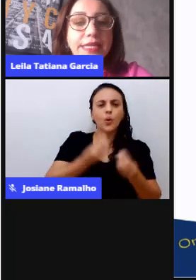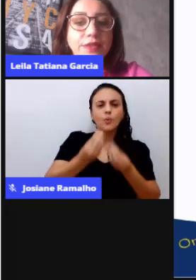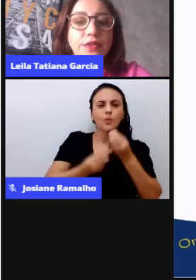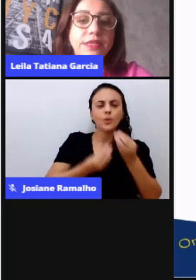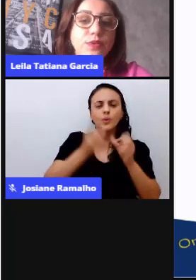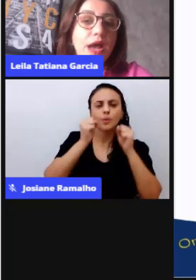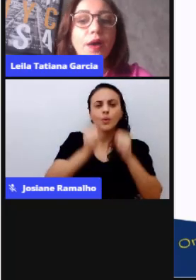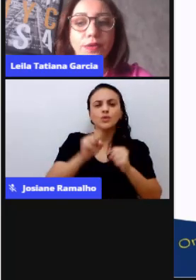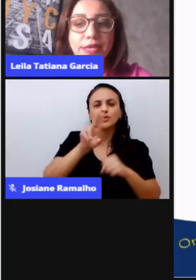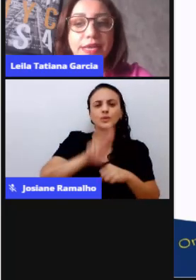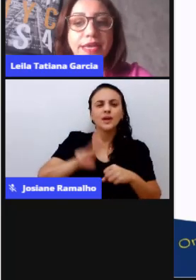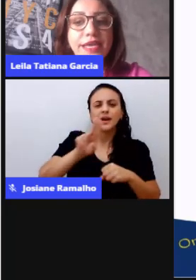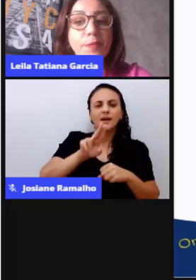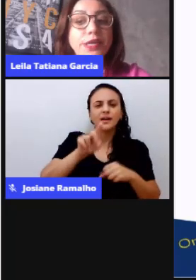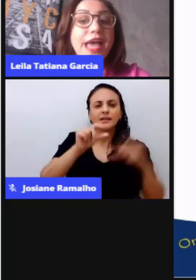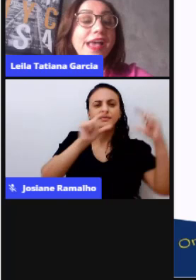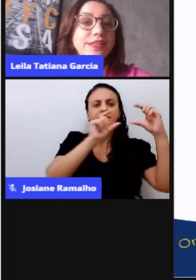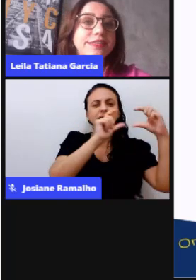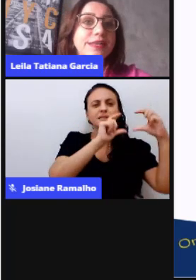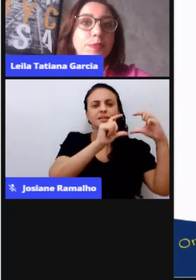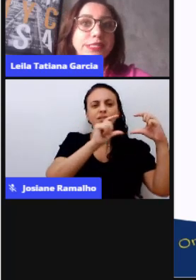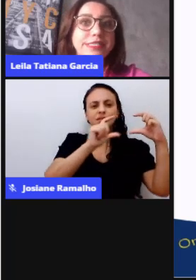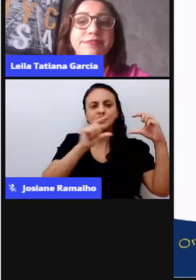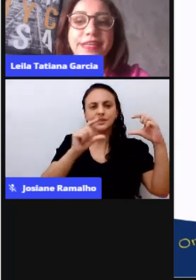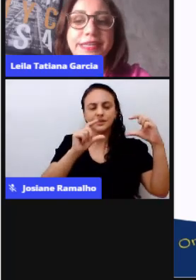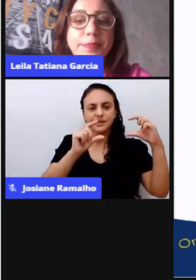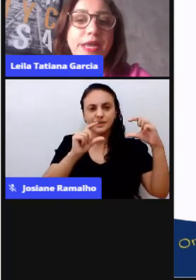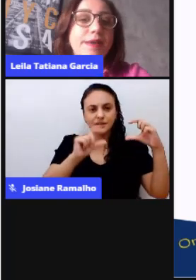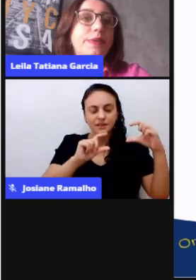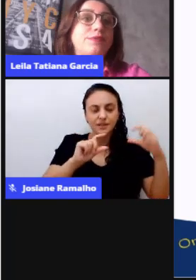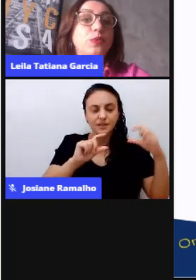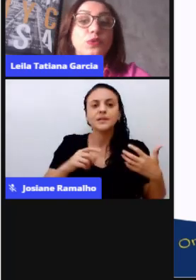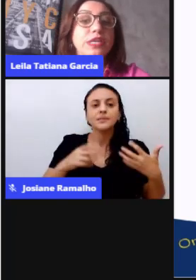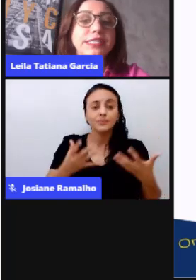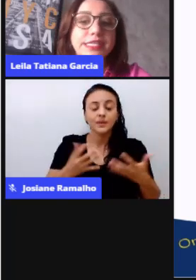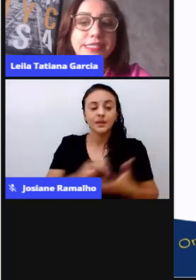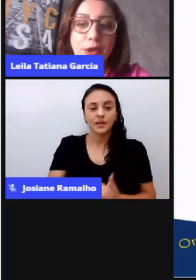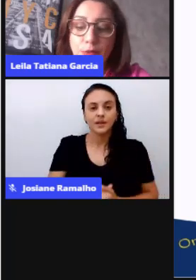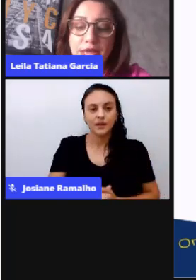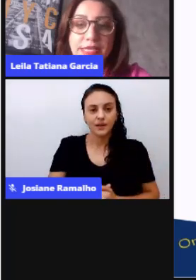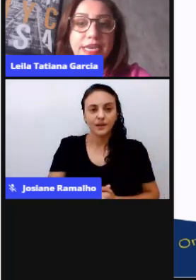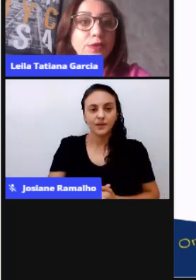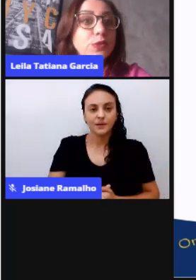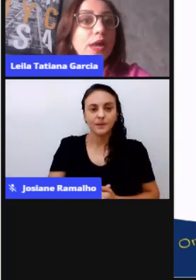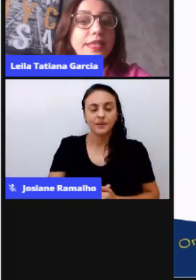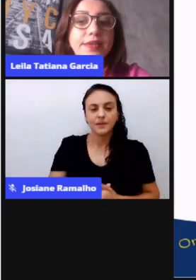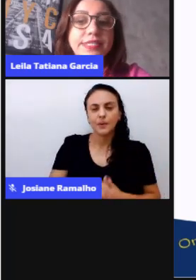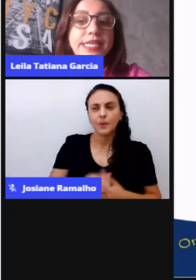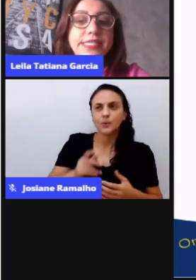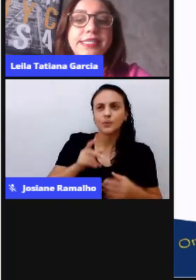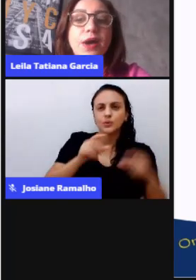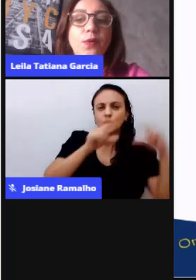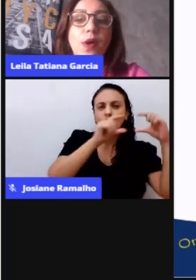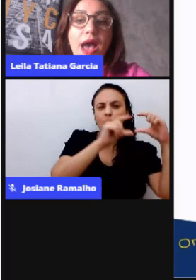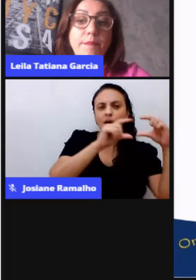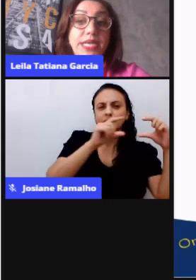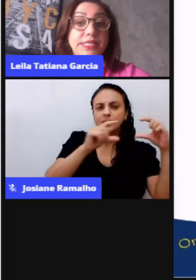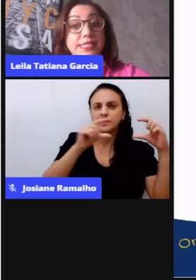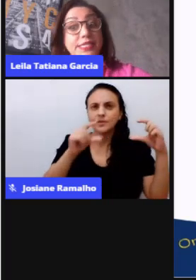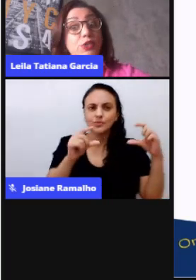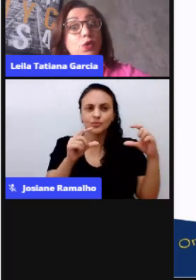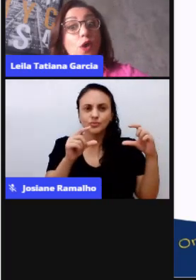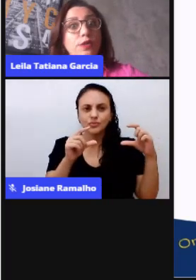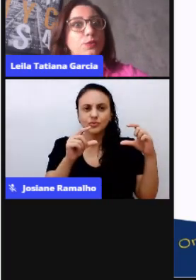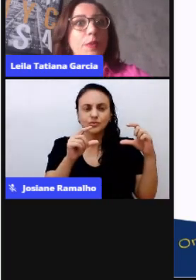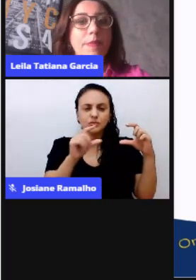se utilizar dentro da sua aula. Que abordagens ele pode se valer para a sua utilização? Será que os quadrinhos eles são